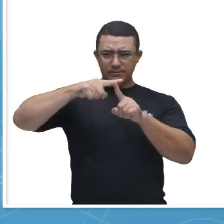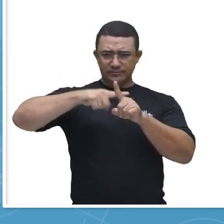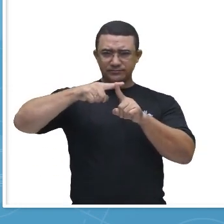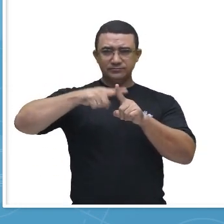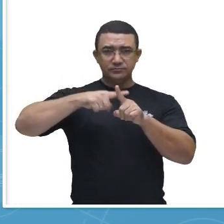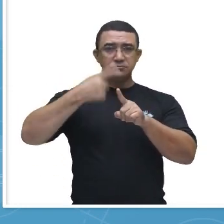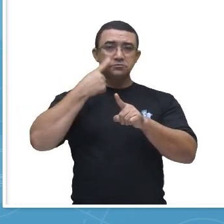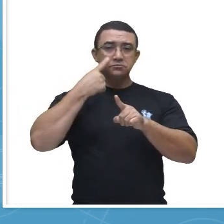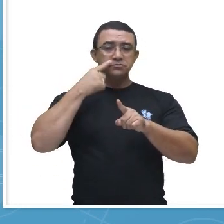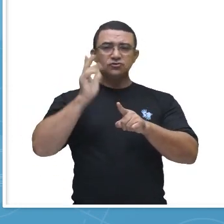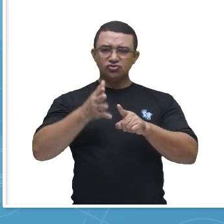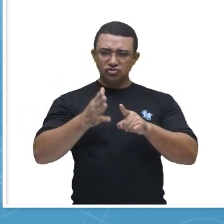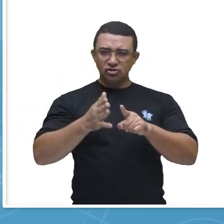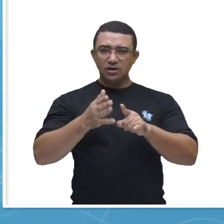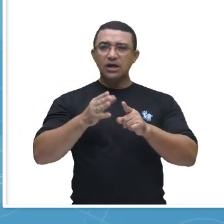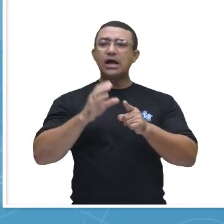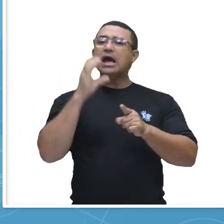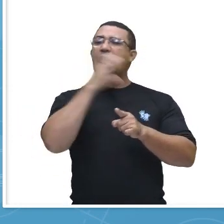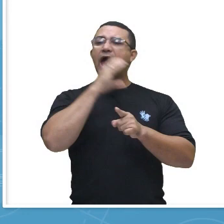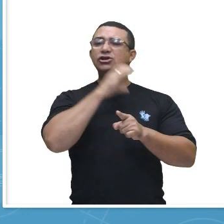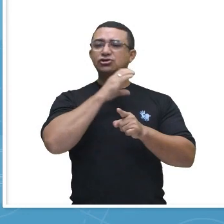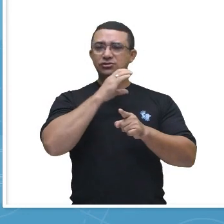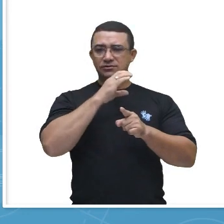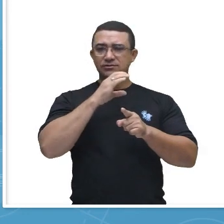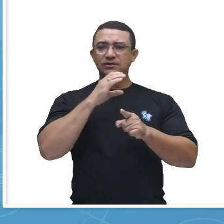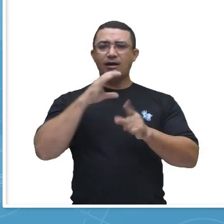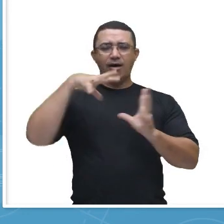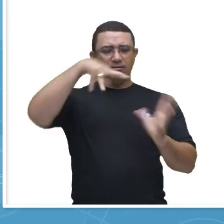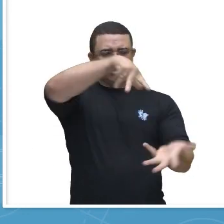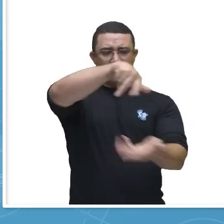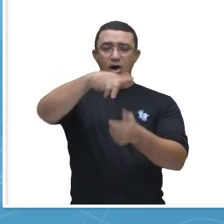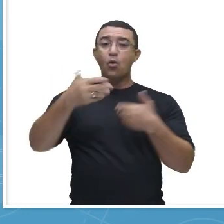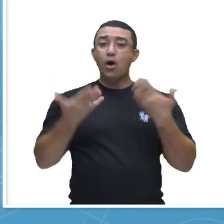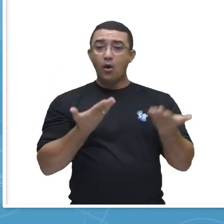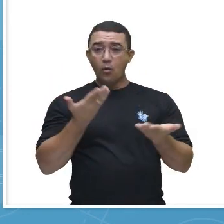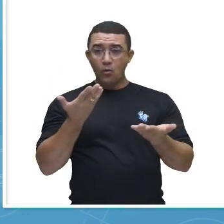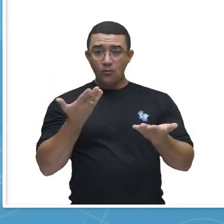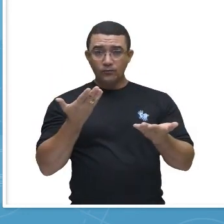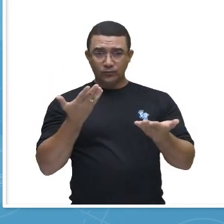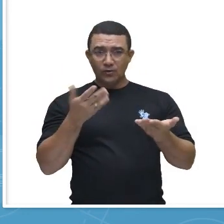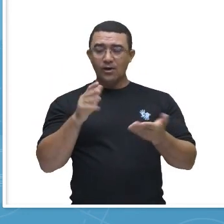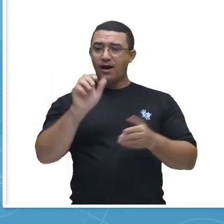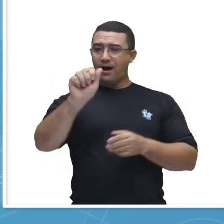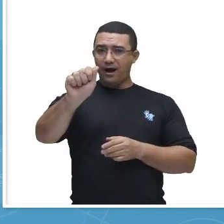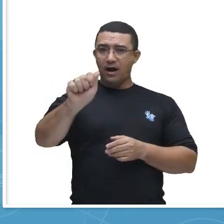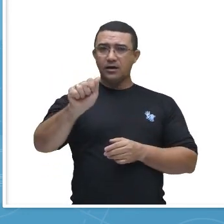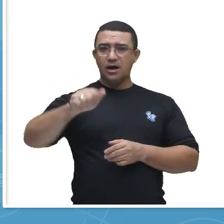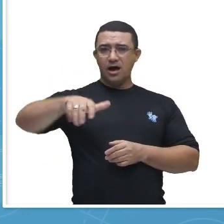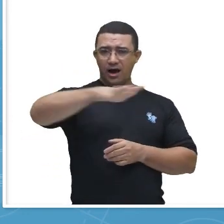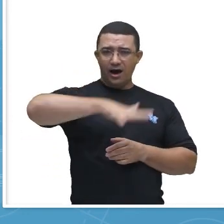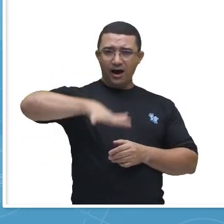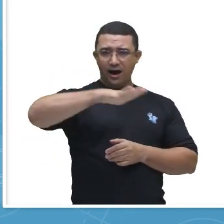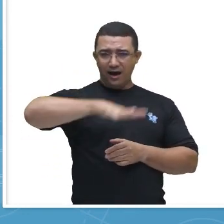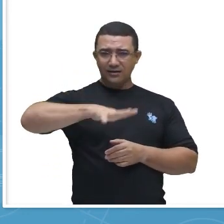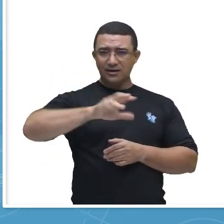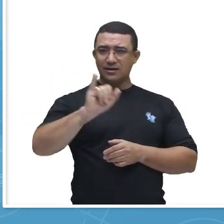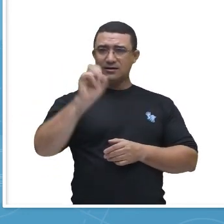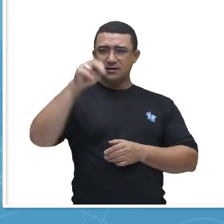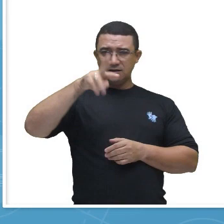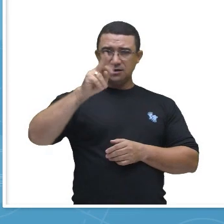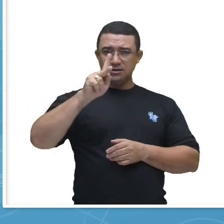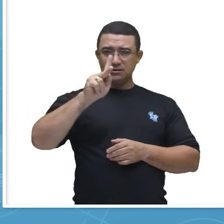zona tropical e a zona polar, beleza? Então o que que diz aí na letra A? A zona